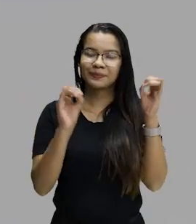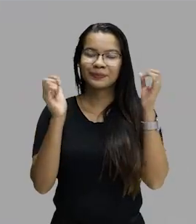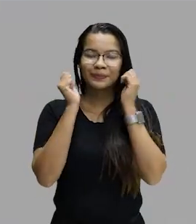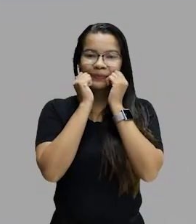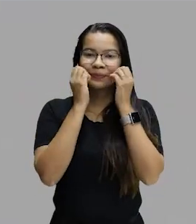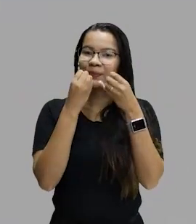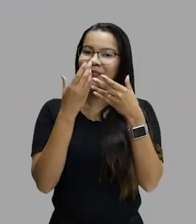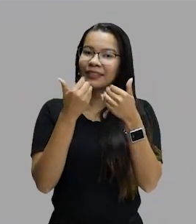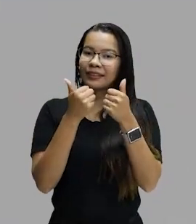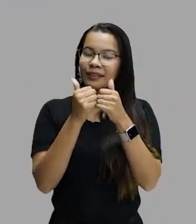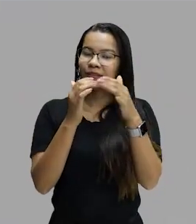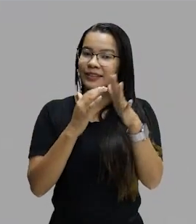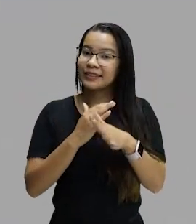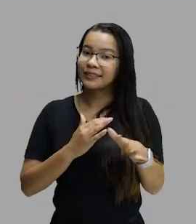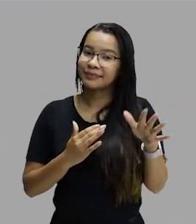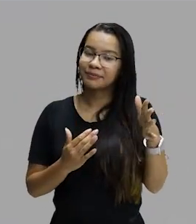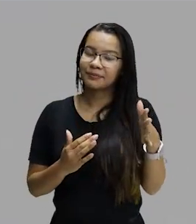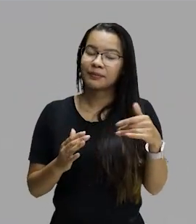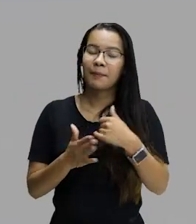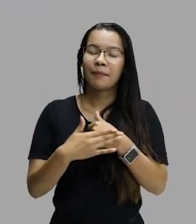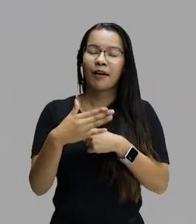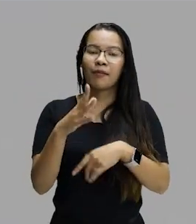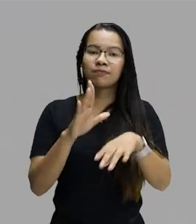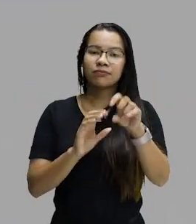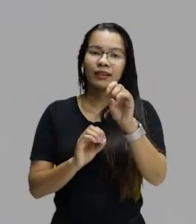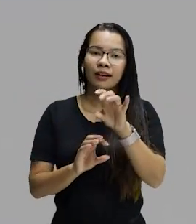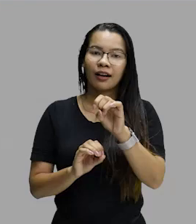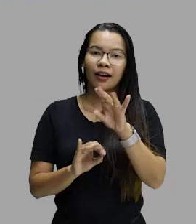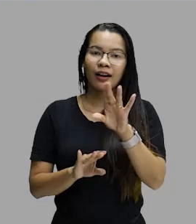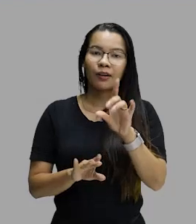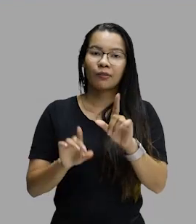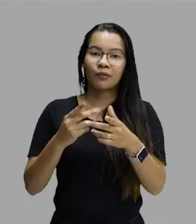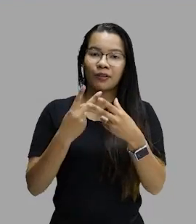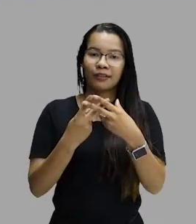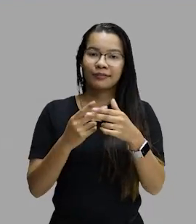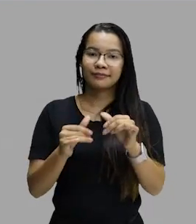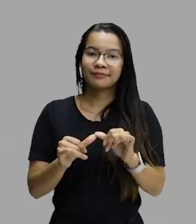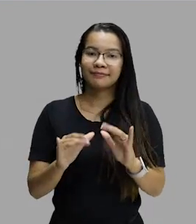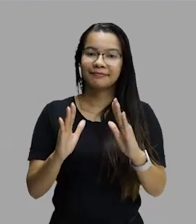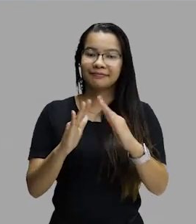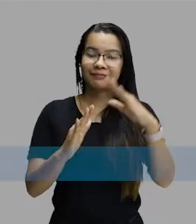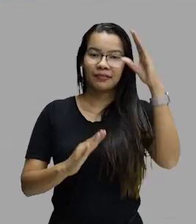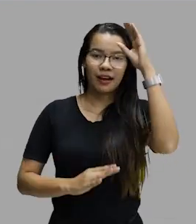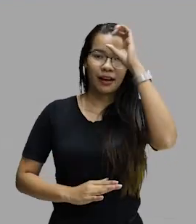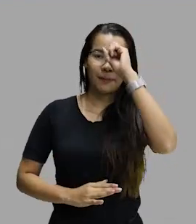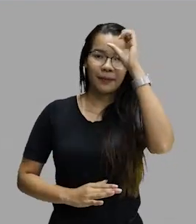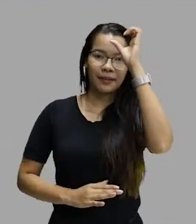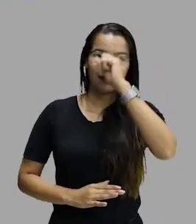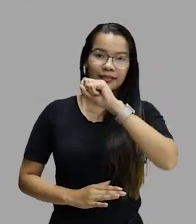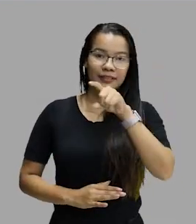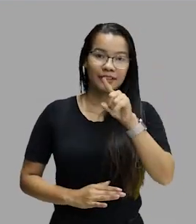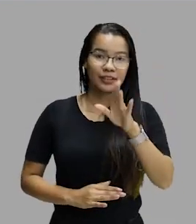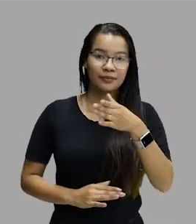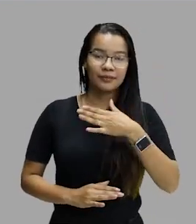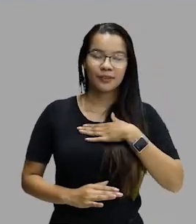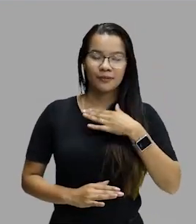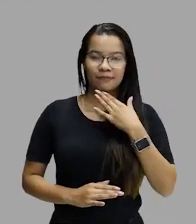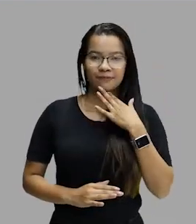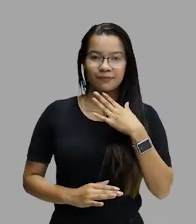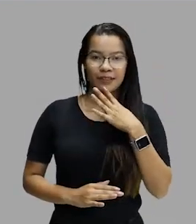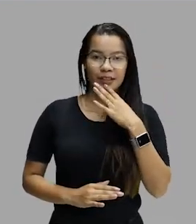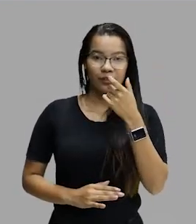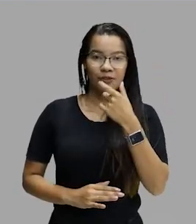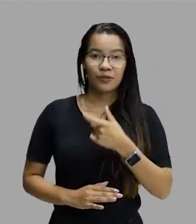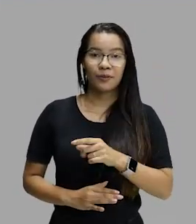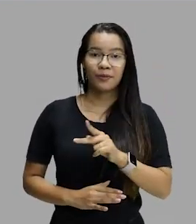Oi, Chuchus, tudo bem com vocês? Mais uma aula do programa Fique em Casa Aprendendo. Você já me conhece, sou a professora